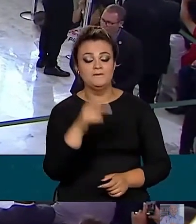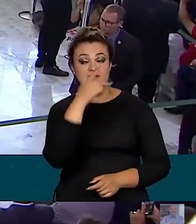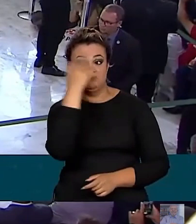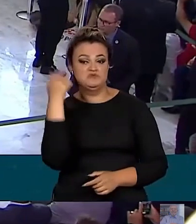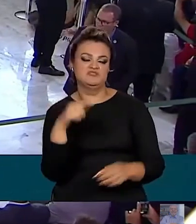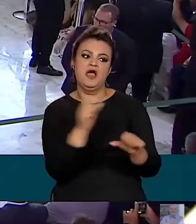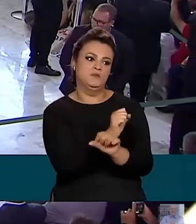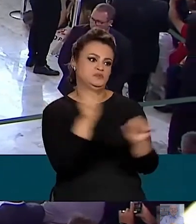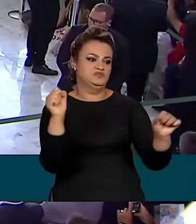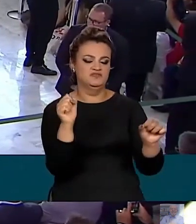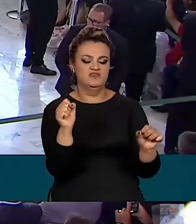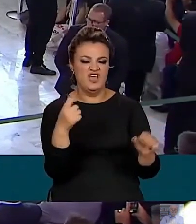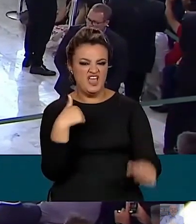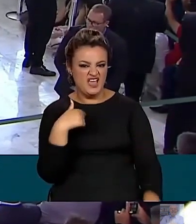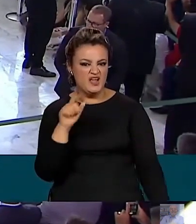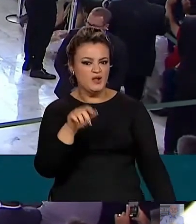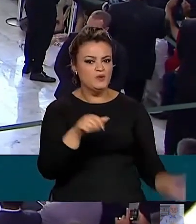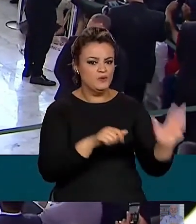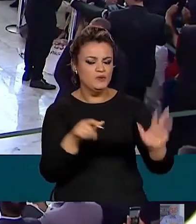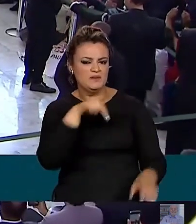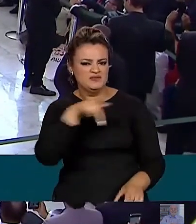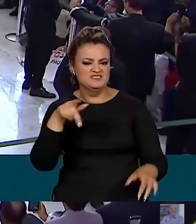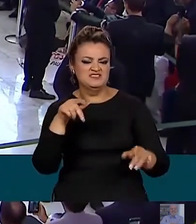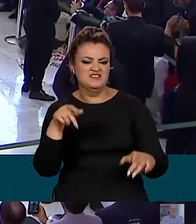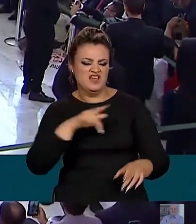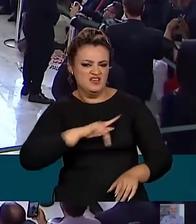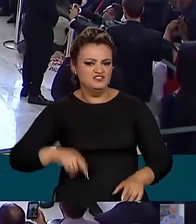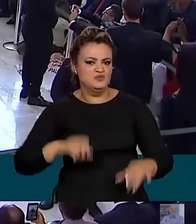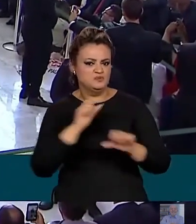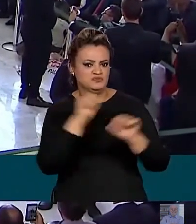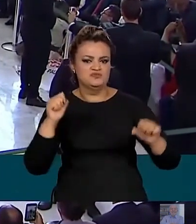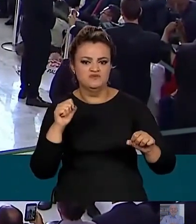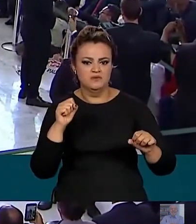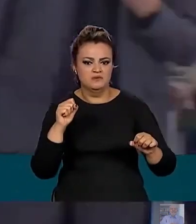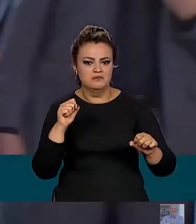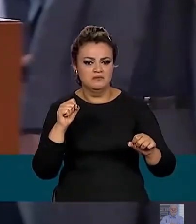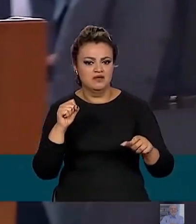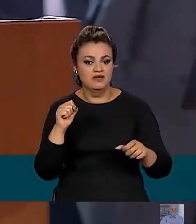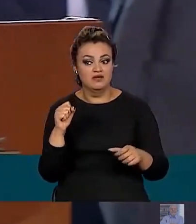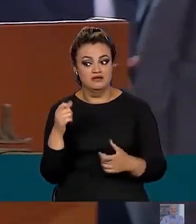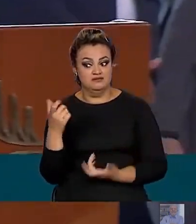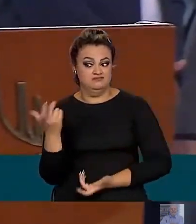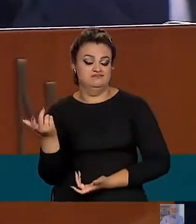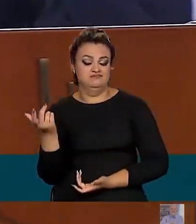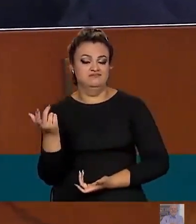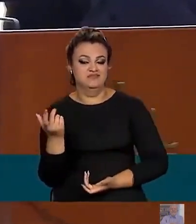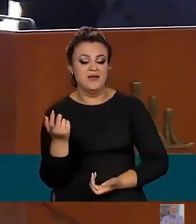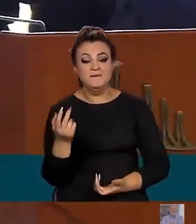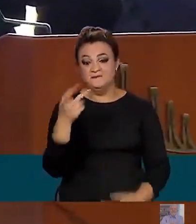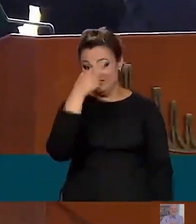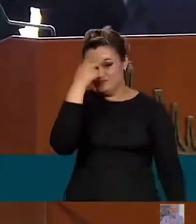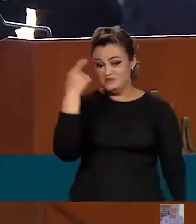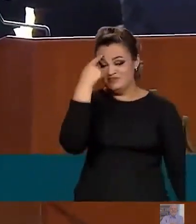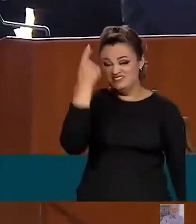era impossível eu votar a presidência da República. Muita gente achou que era difícil. Aliás, muita gente achava que eu jamais